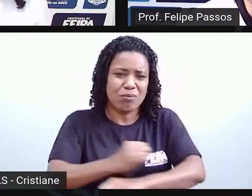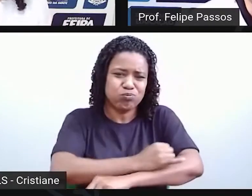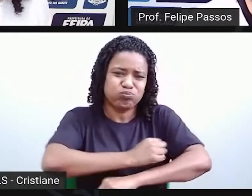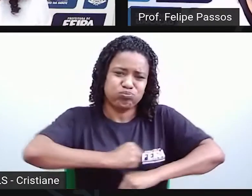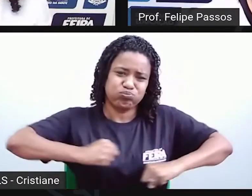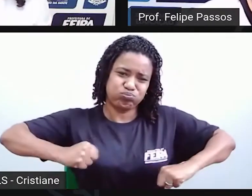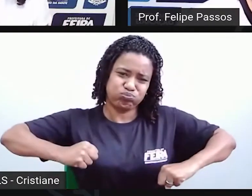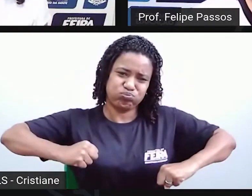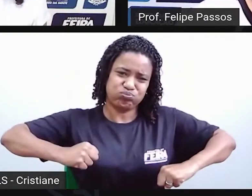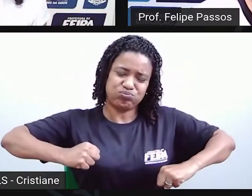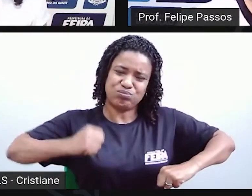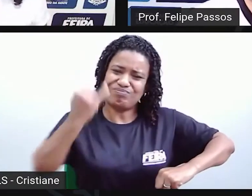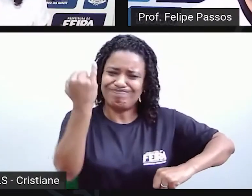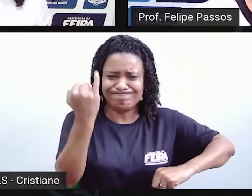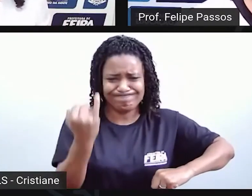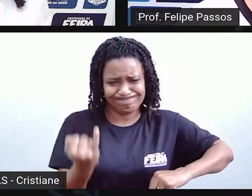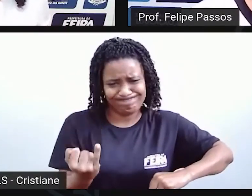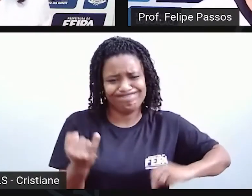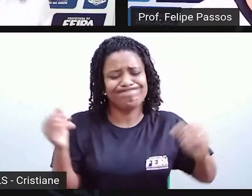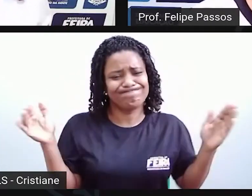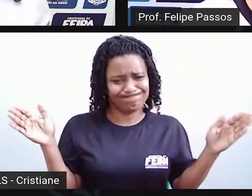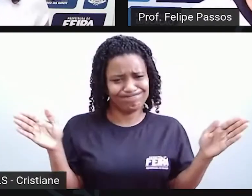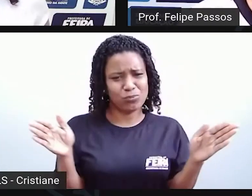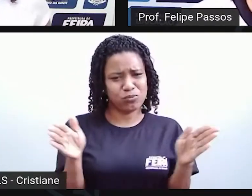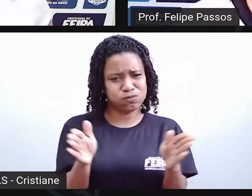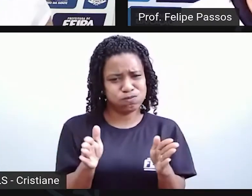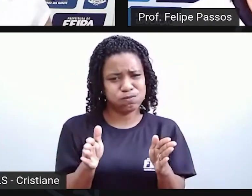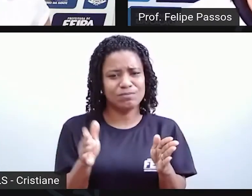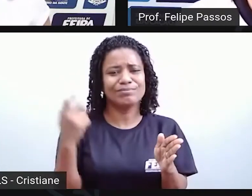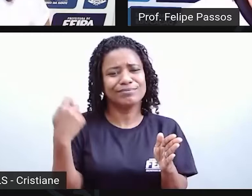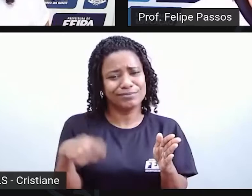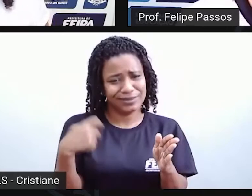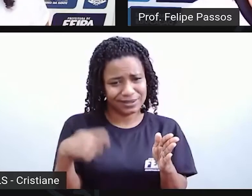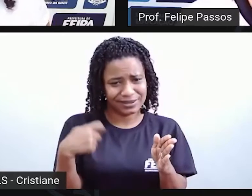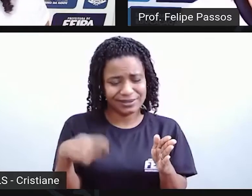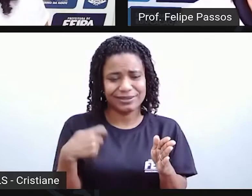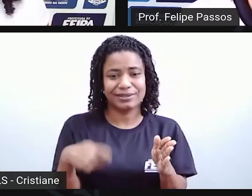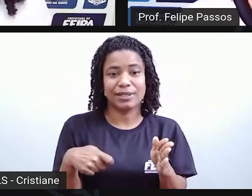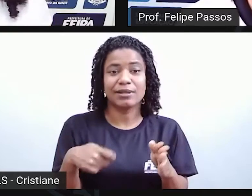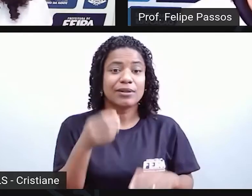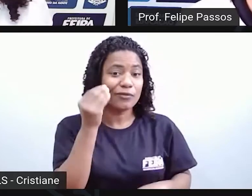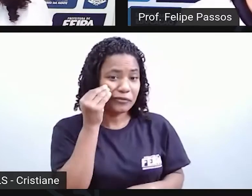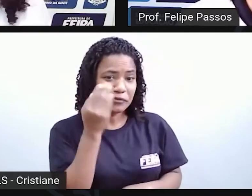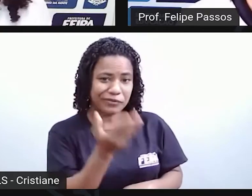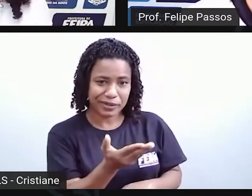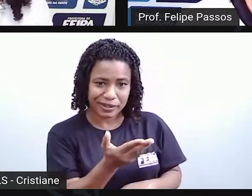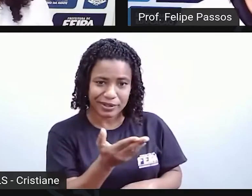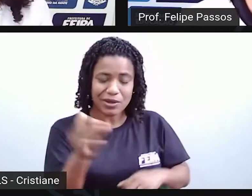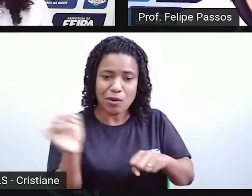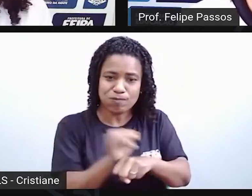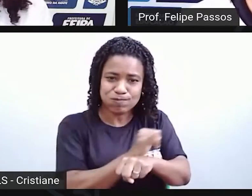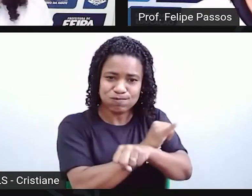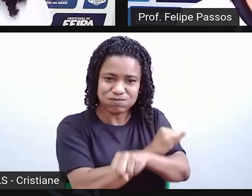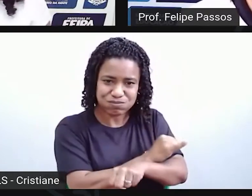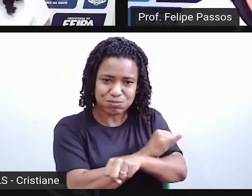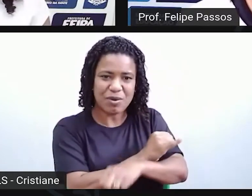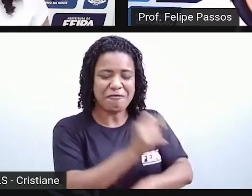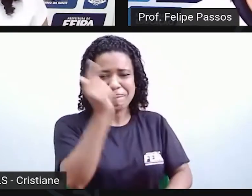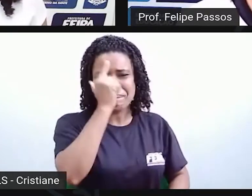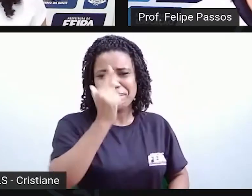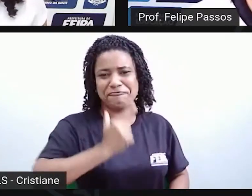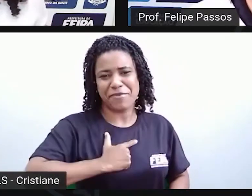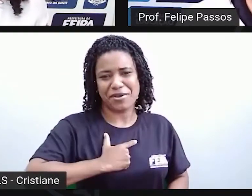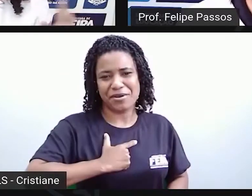corpo gordo, o corpo que não está dentro da conformidade de um padrão estético não é belo, é um comportamento